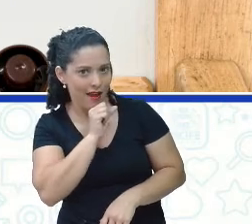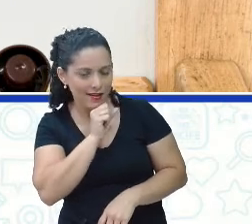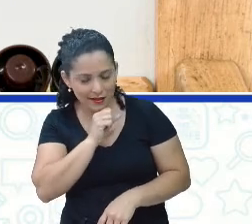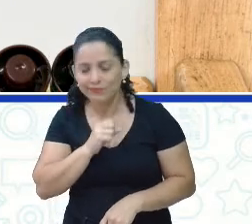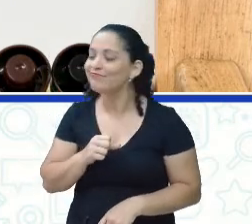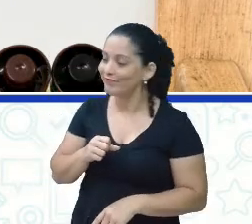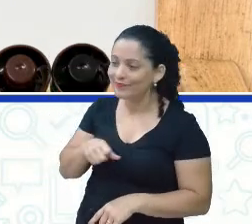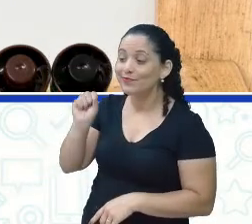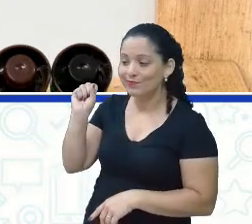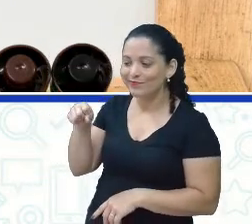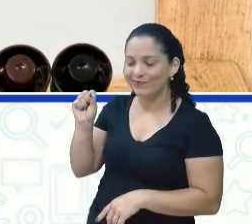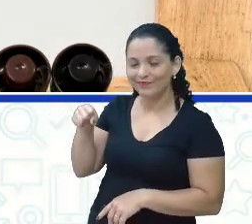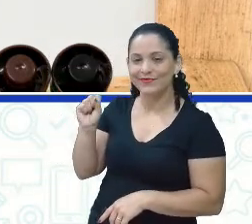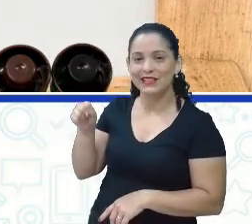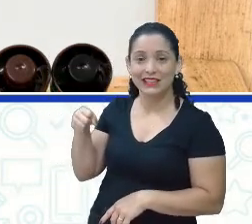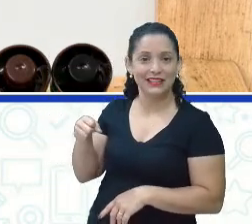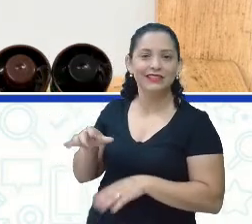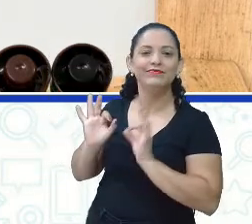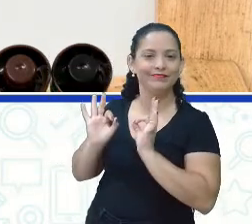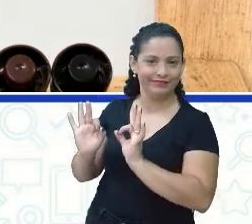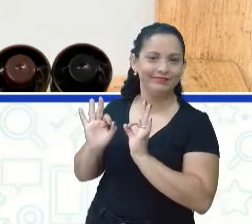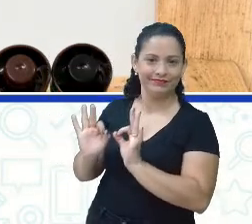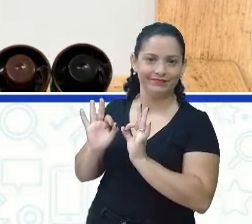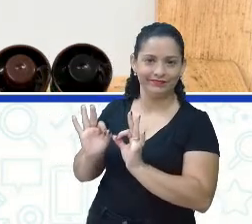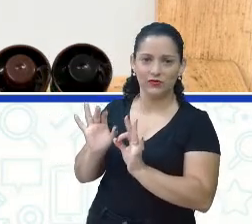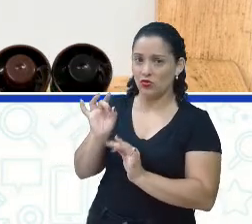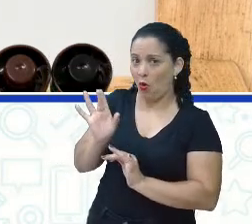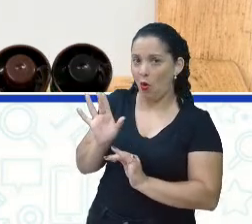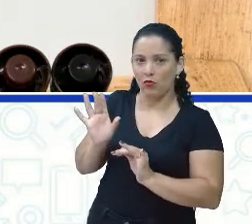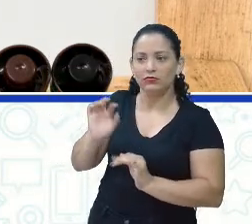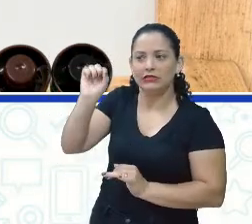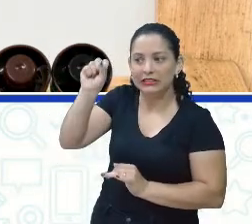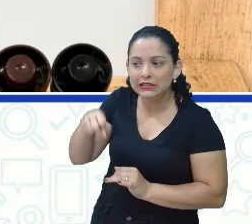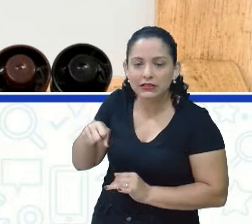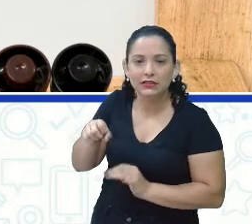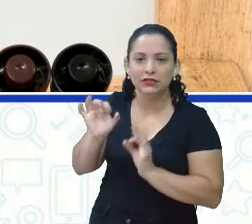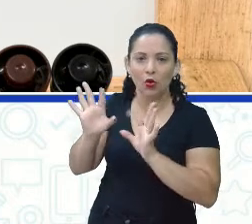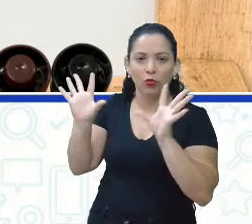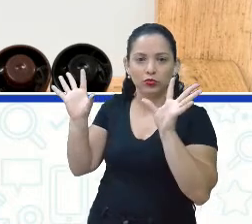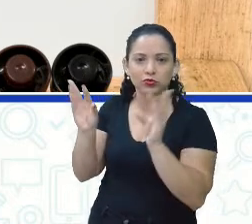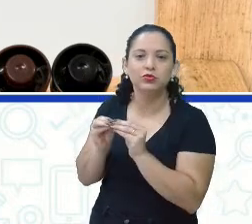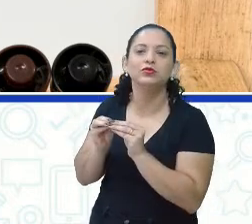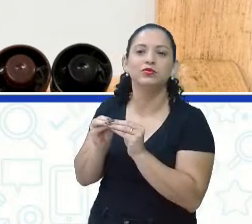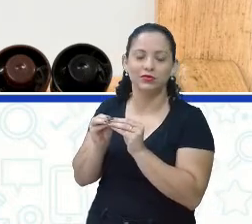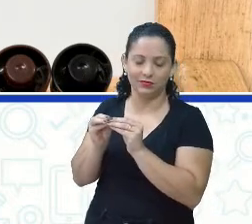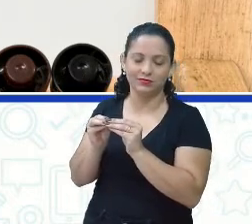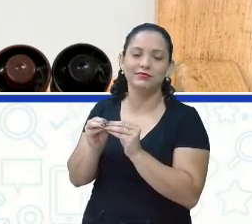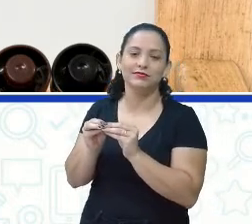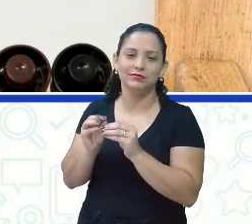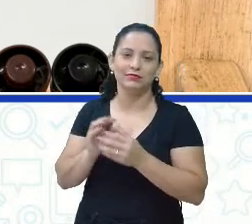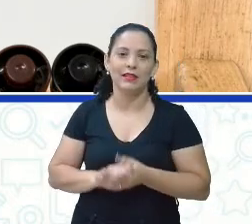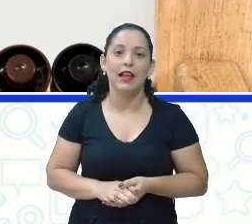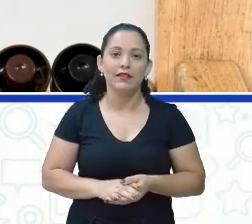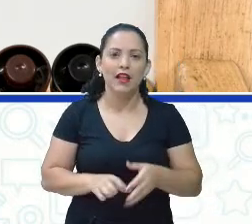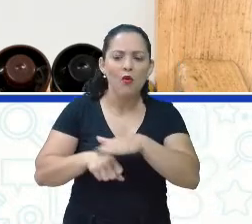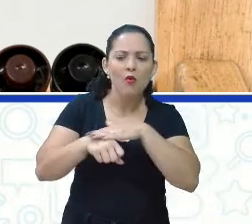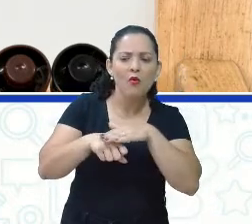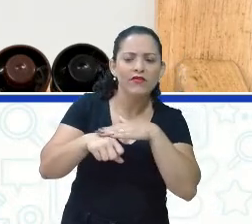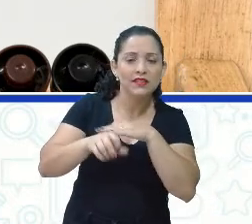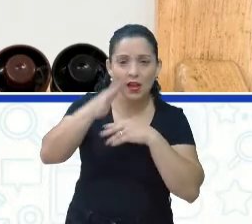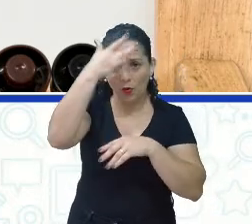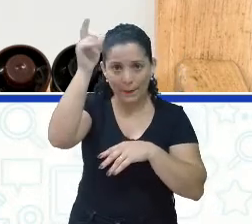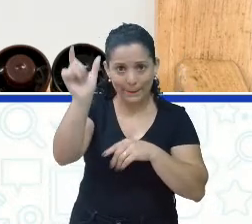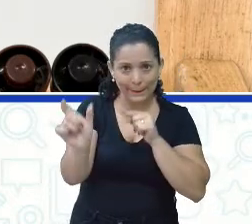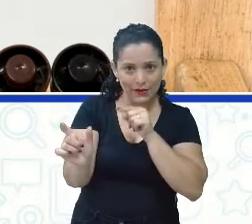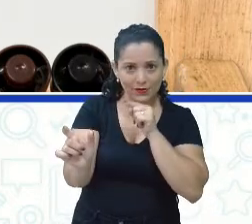fosse somente o sim, ou sim, eles são, tá bom? Aqui no português, se você está falando com um nativo, ele pode responder